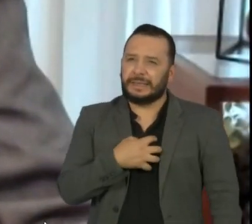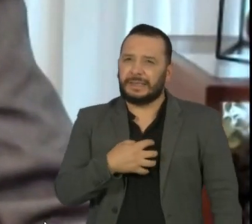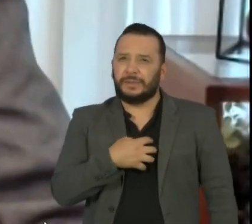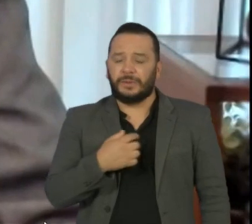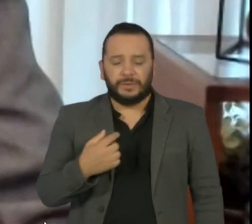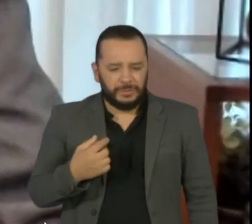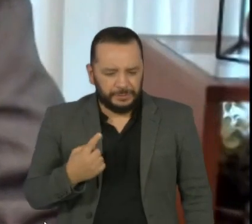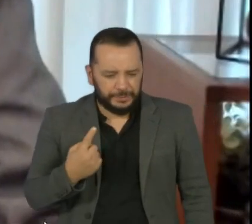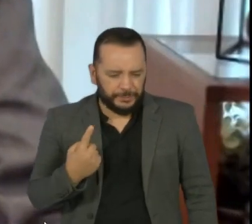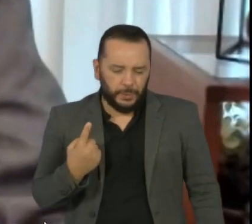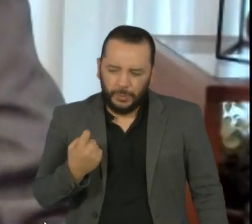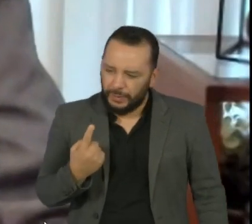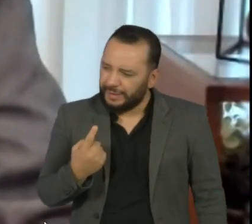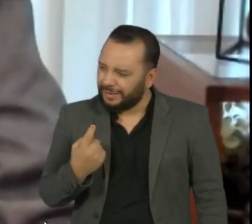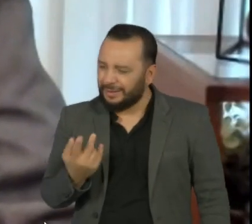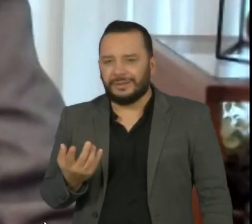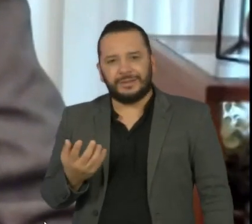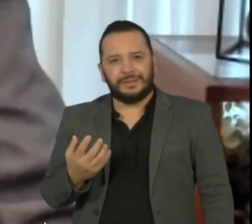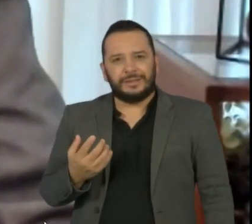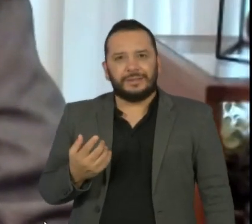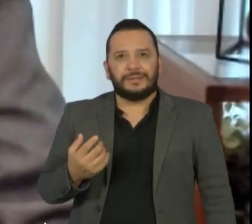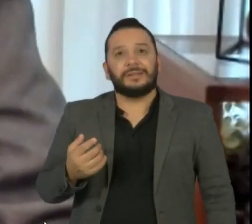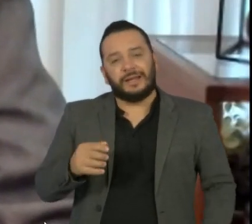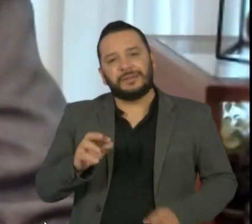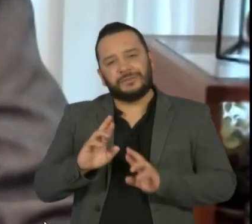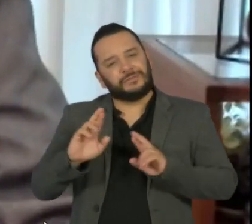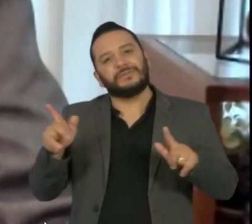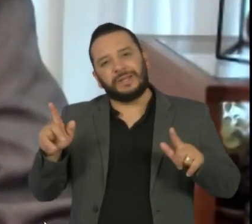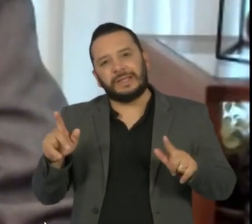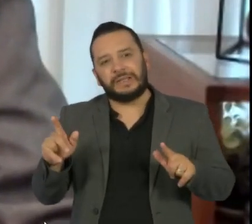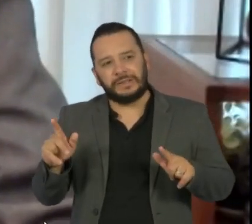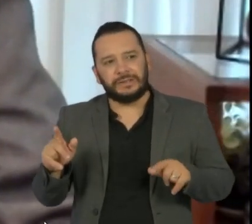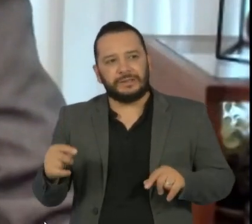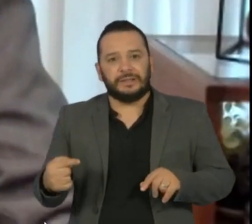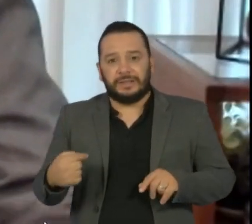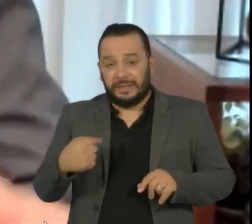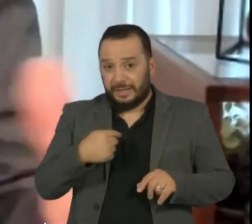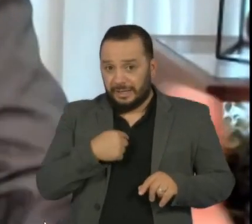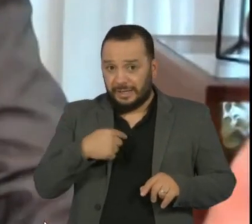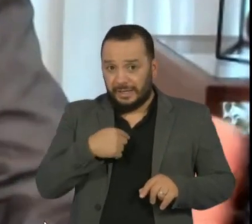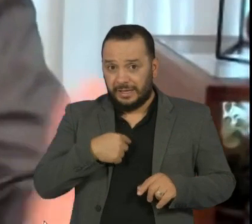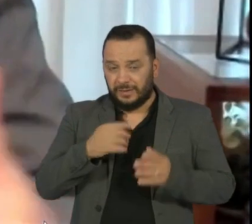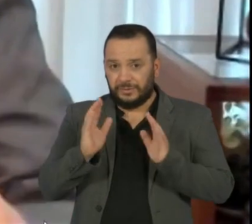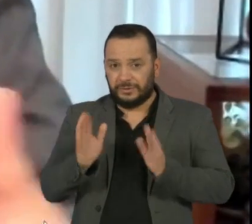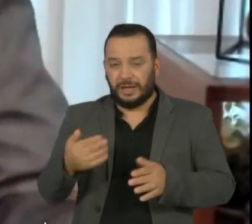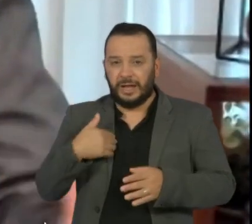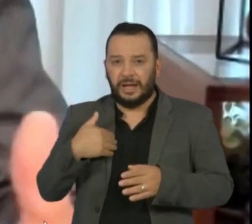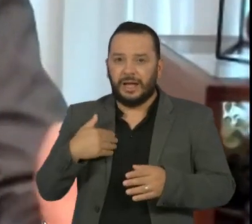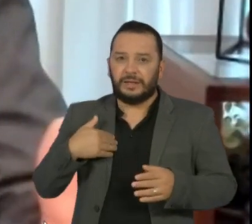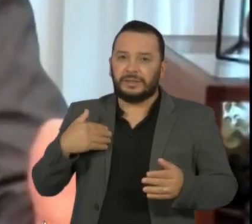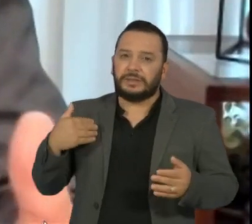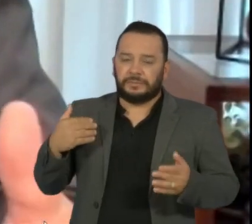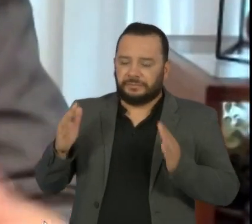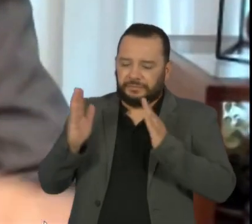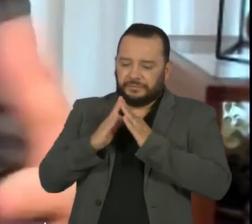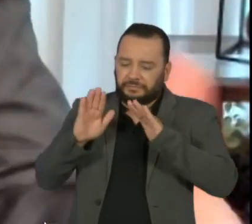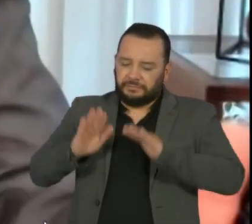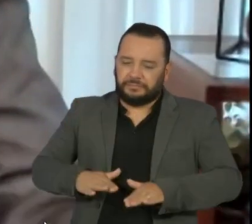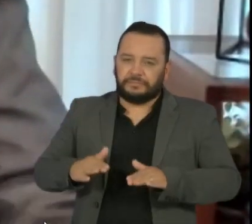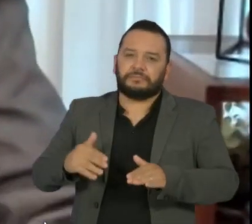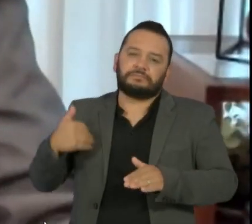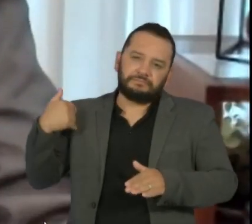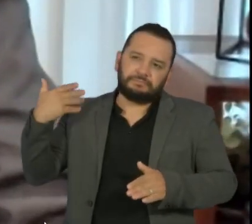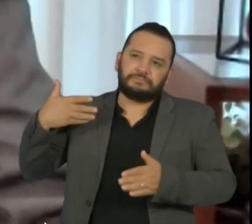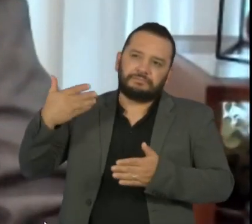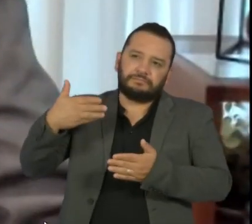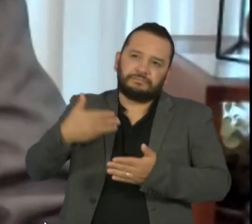evidentemente, apreciaria ter uma proximidade, né? Eu estou há bastante tempo já retirado no distanciamento, por